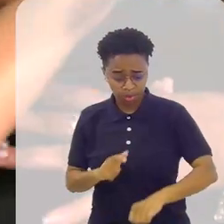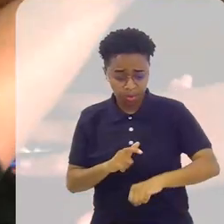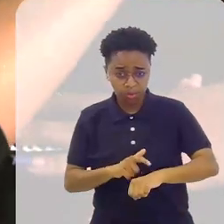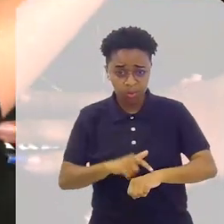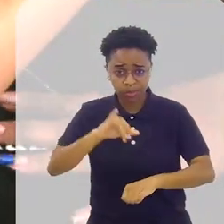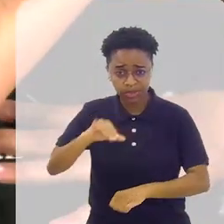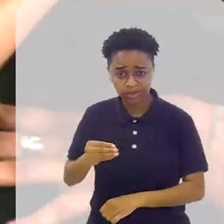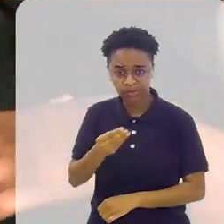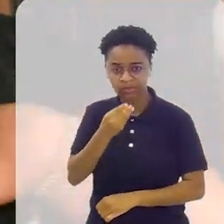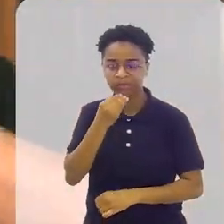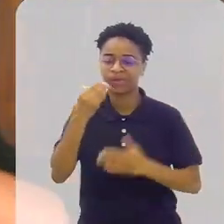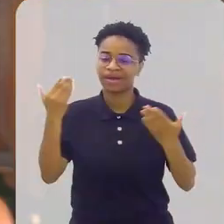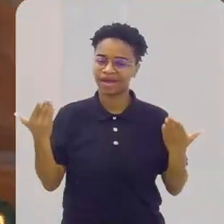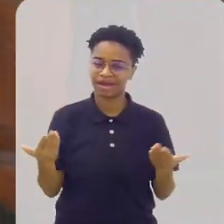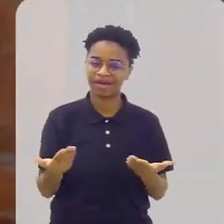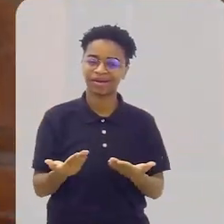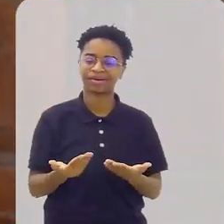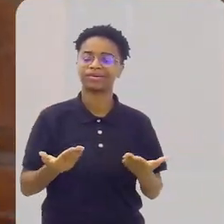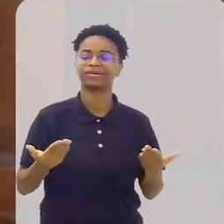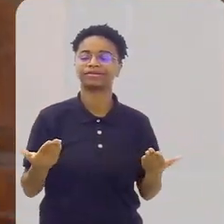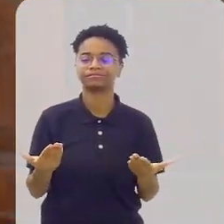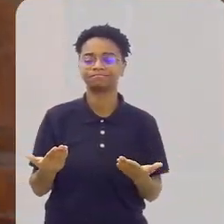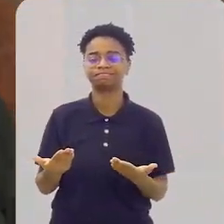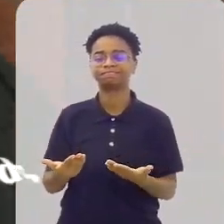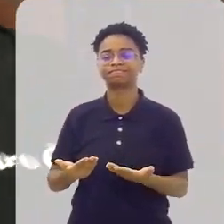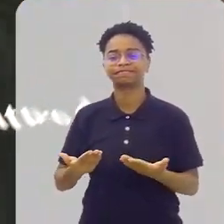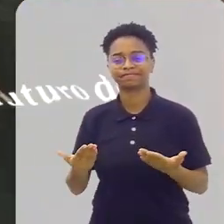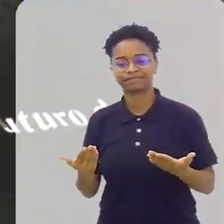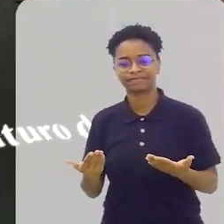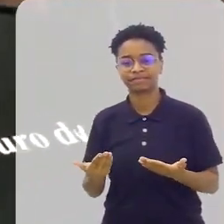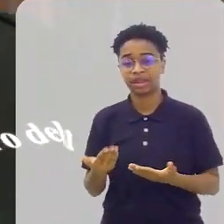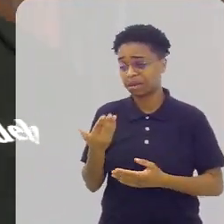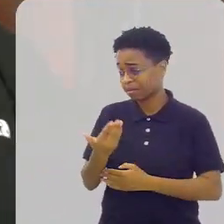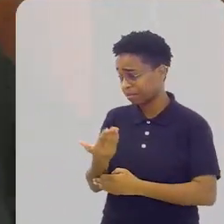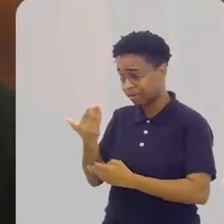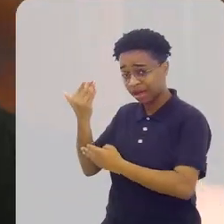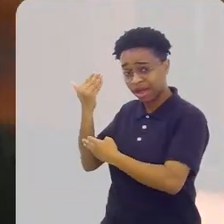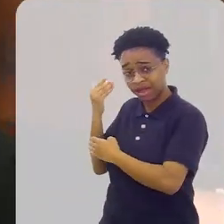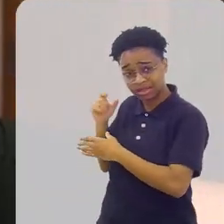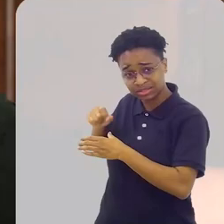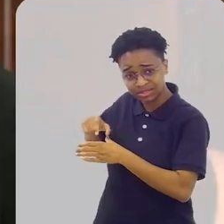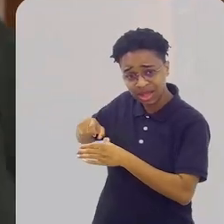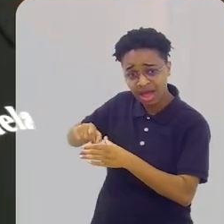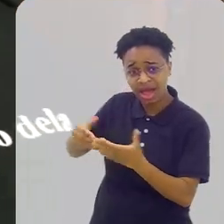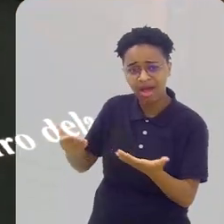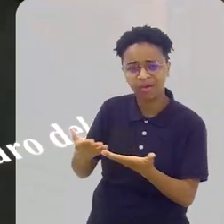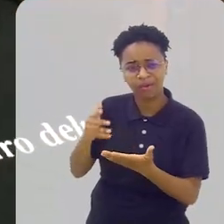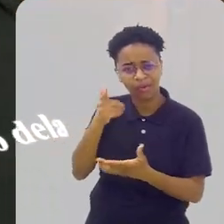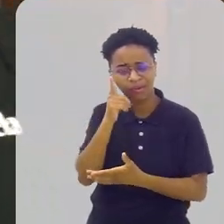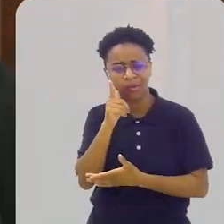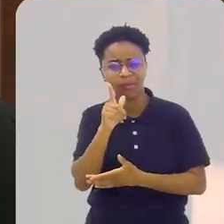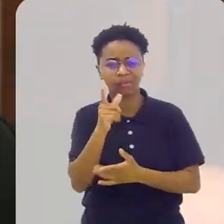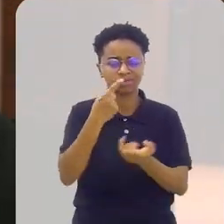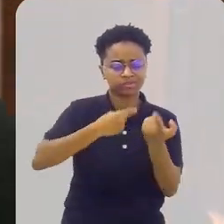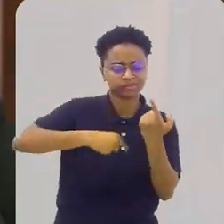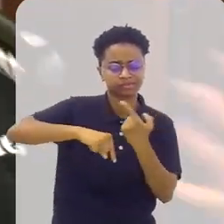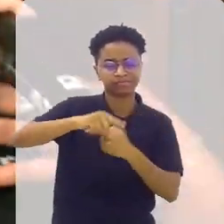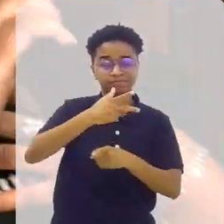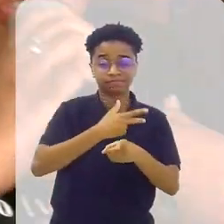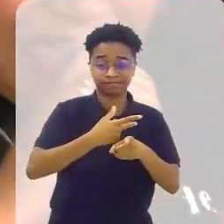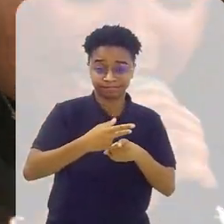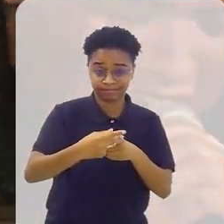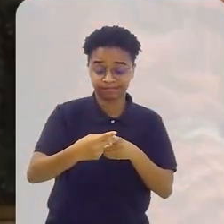o tempo da colheita chegou é hora de escolher eu me sinto louco